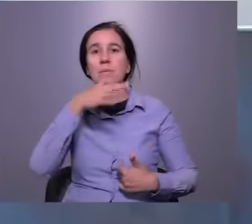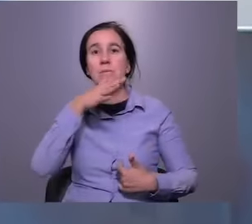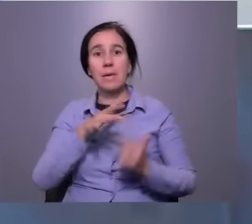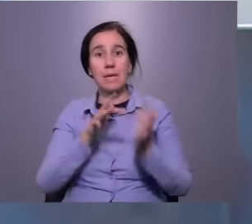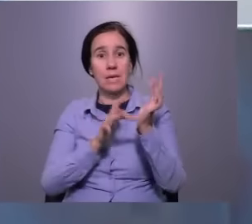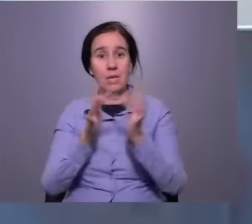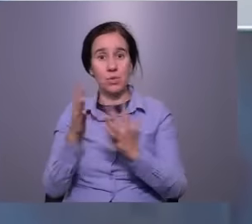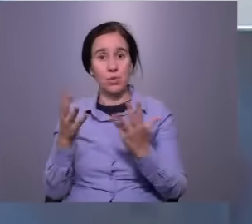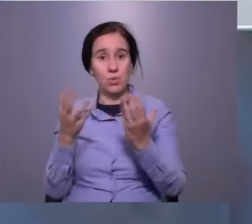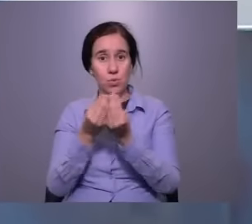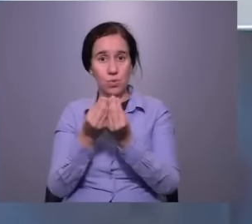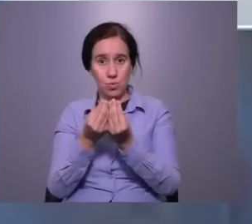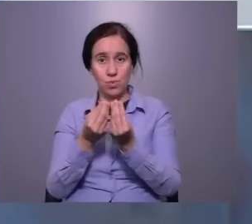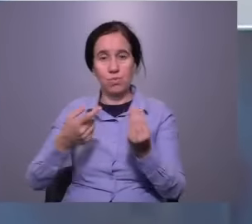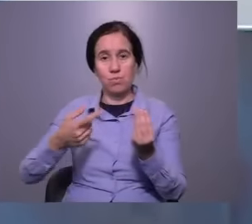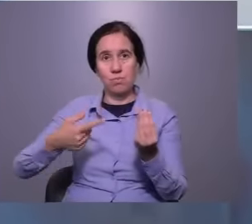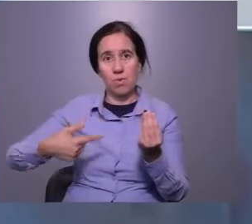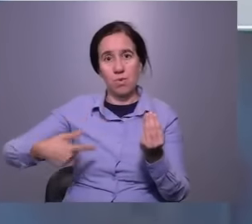mistérios.